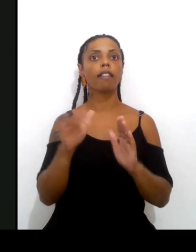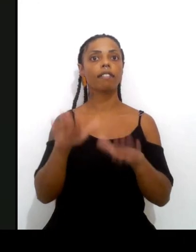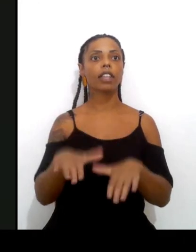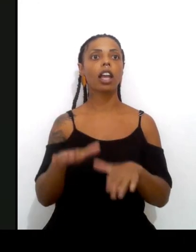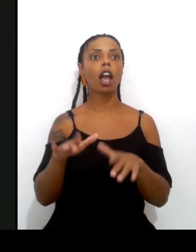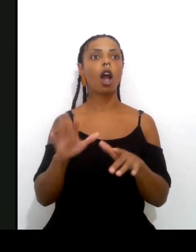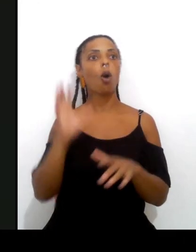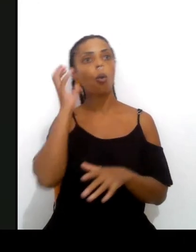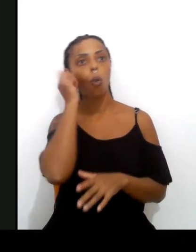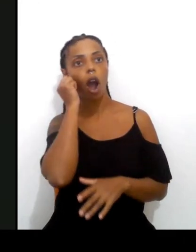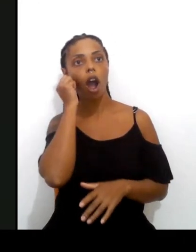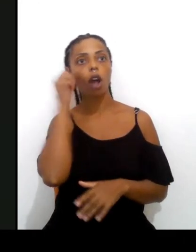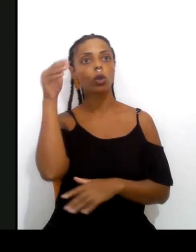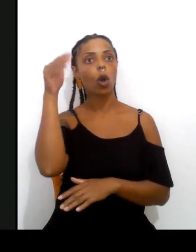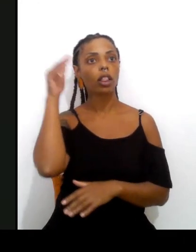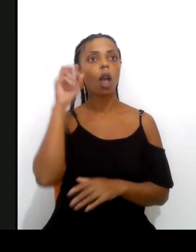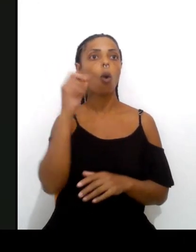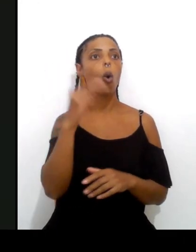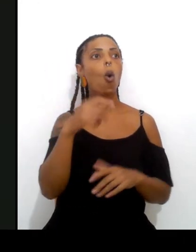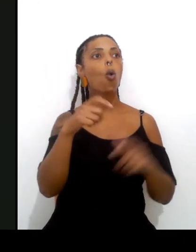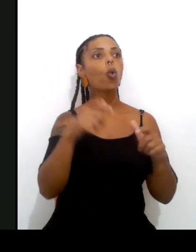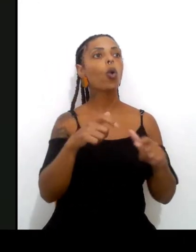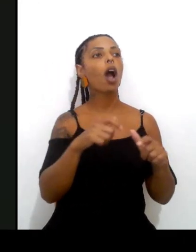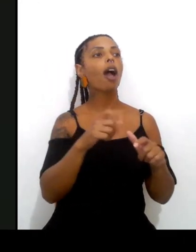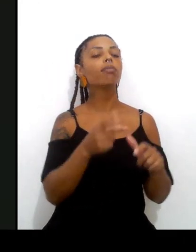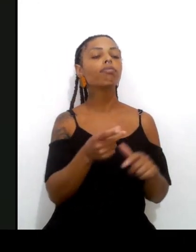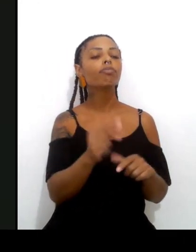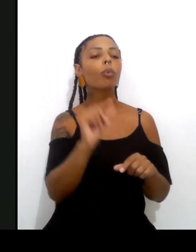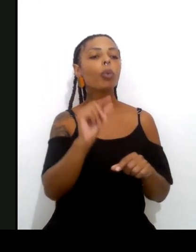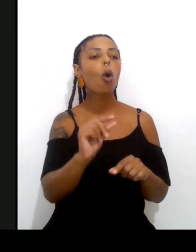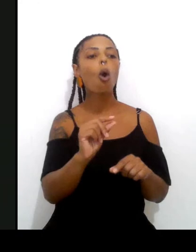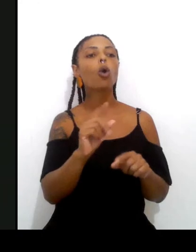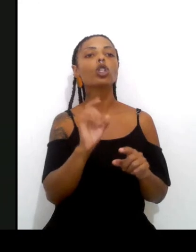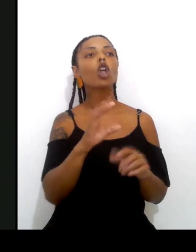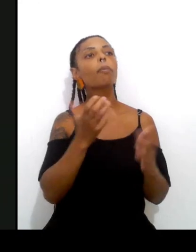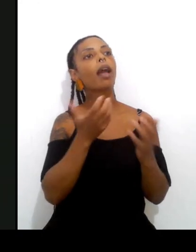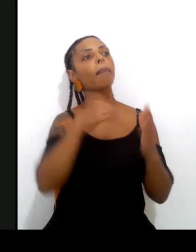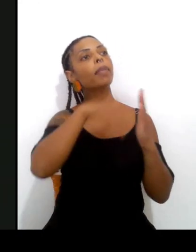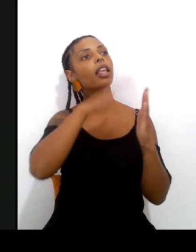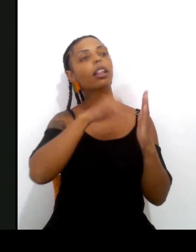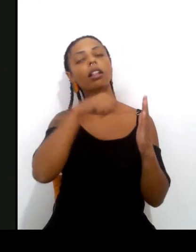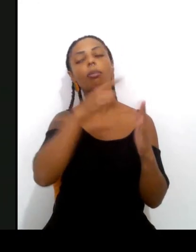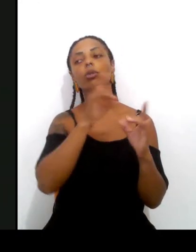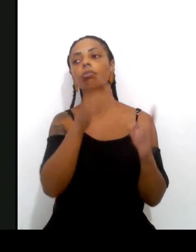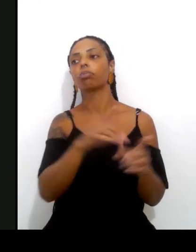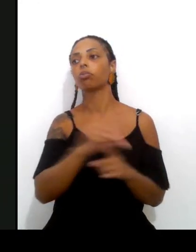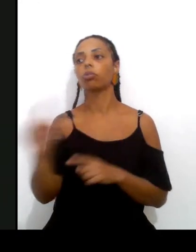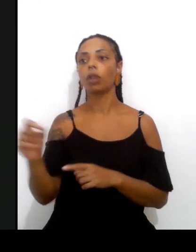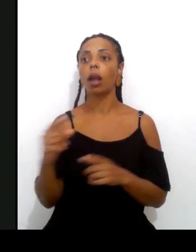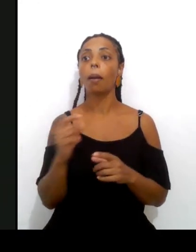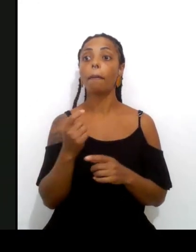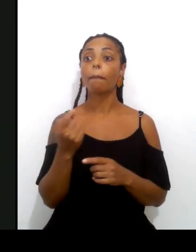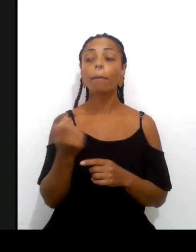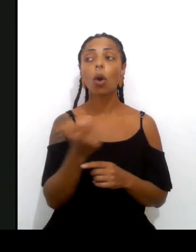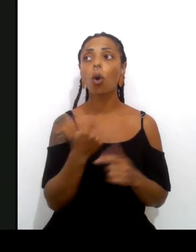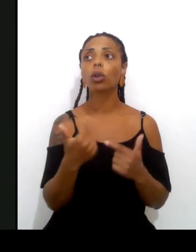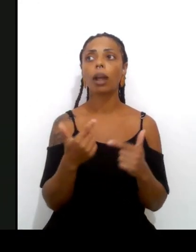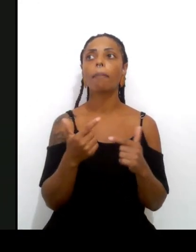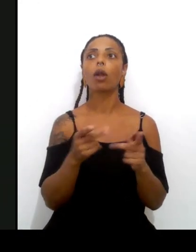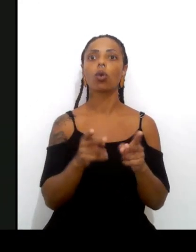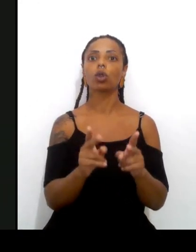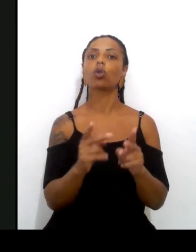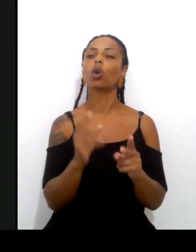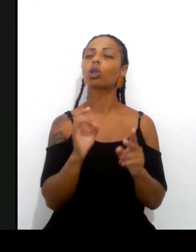temporários com a intenção de tentar poucas obras produzidas em Tanger sobreviveram pelo menos uma obra foi concluída